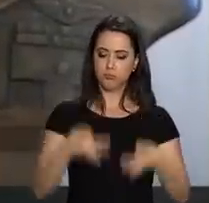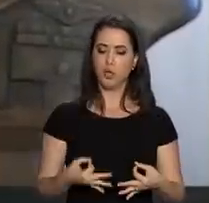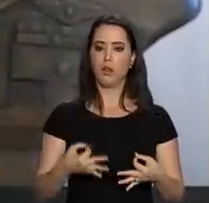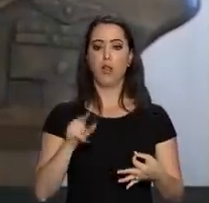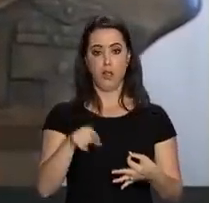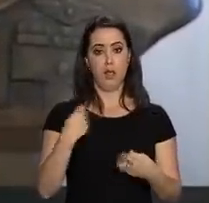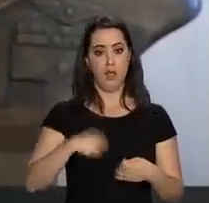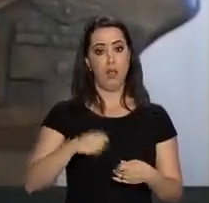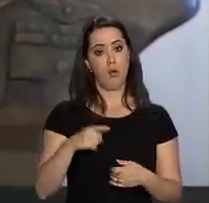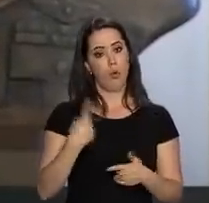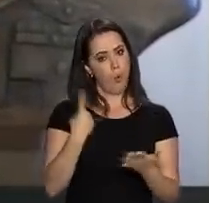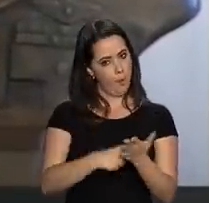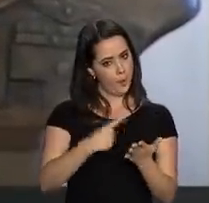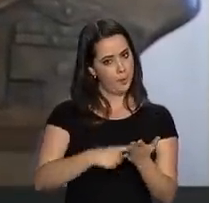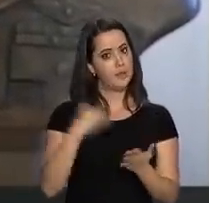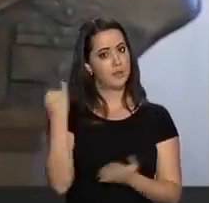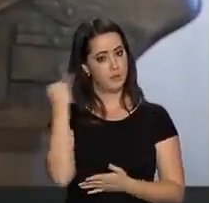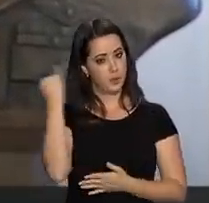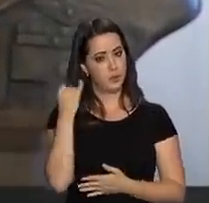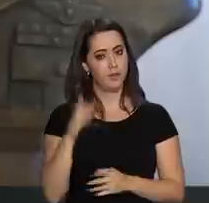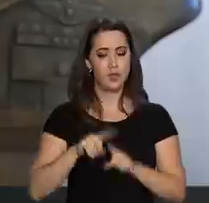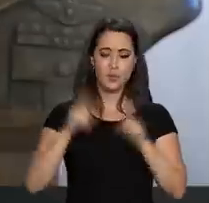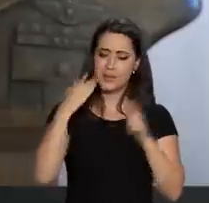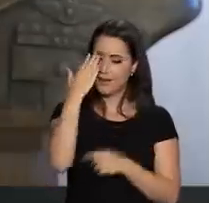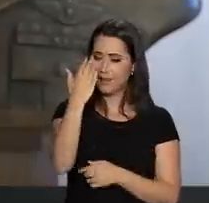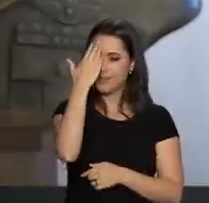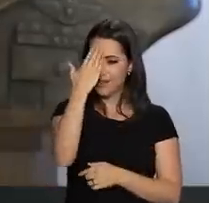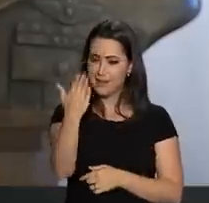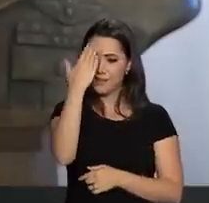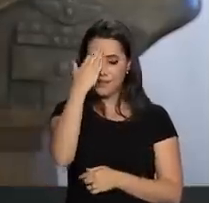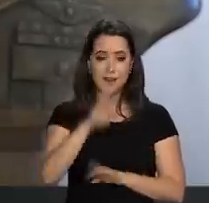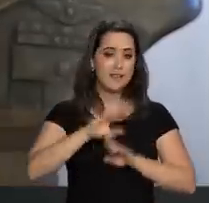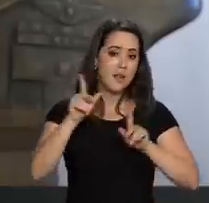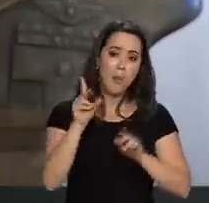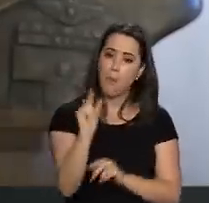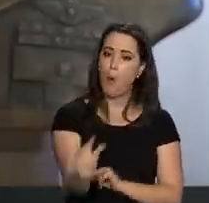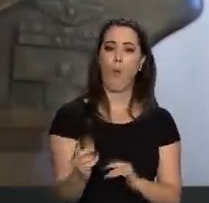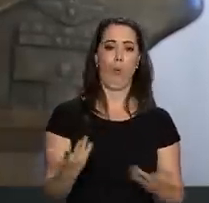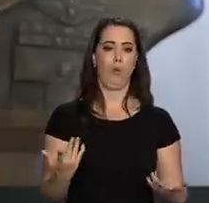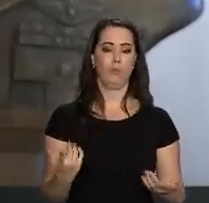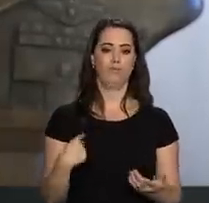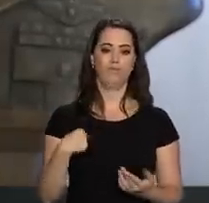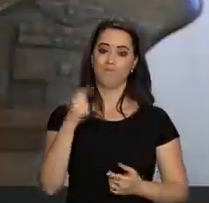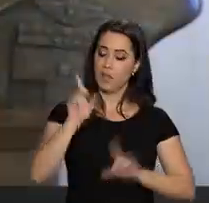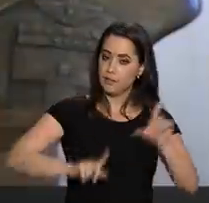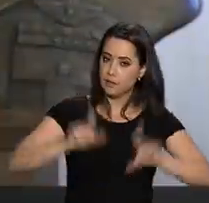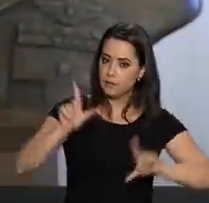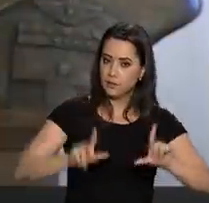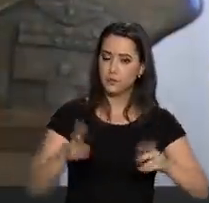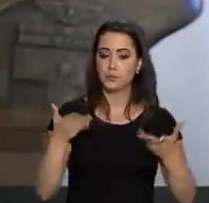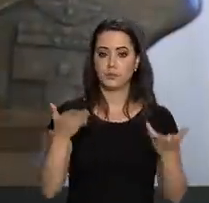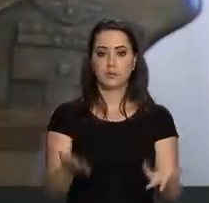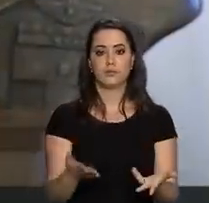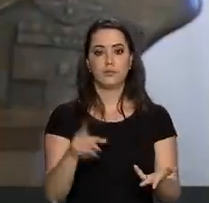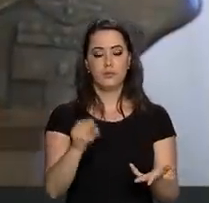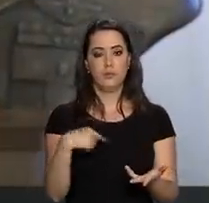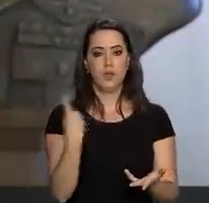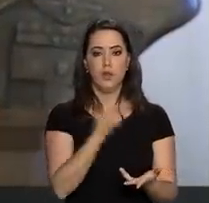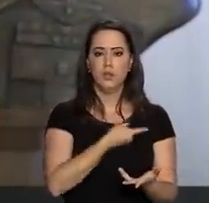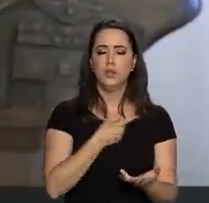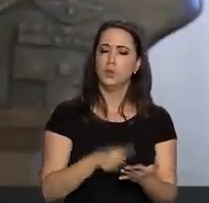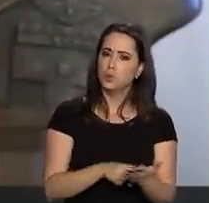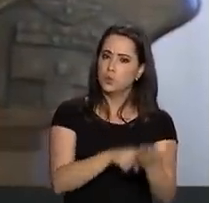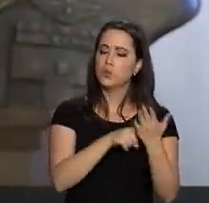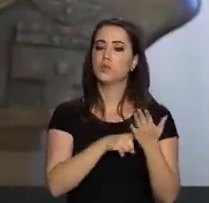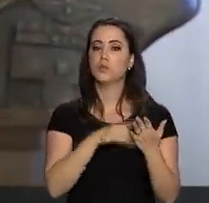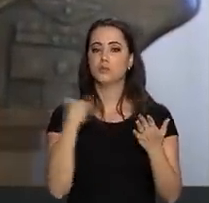assim, os agradecimentos seriam insuficientes. A presença da mídia nos